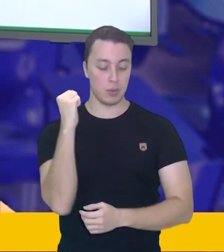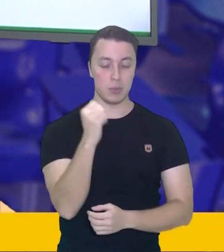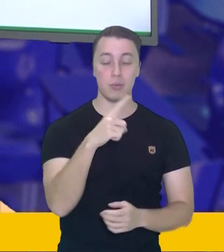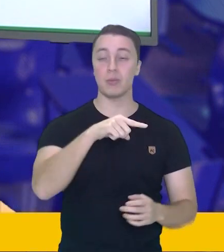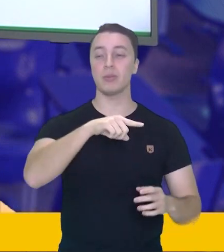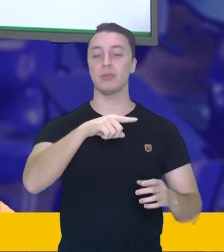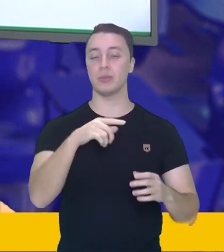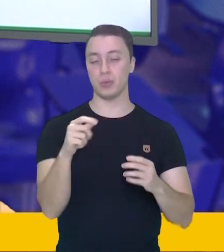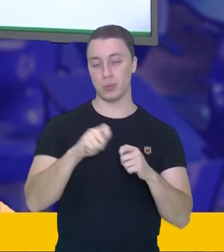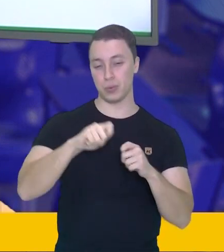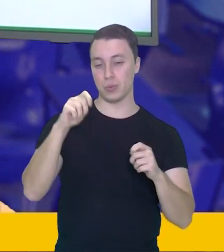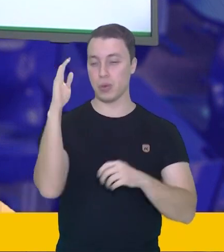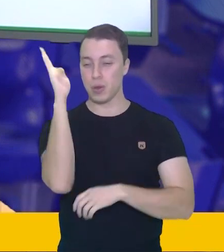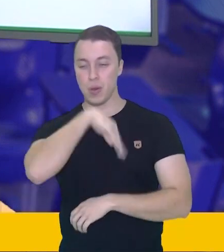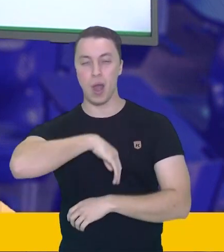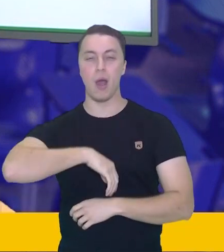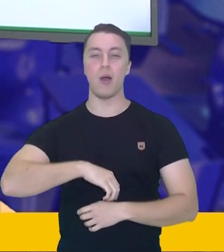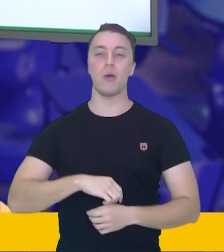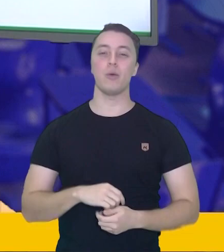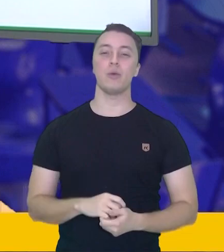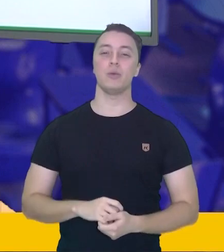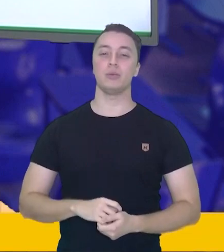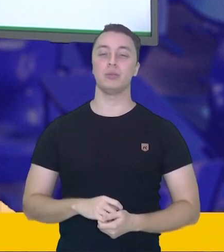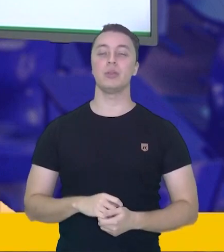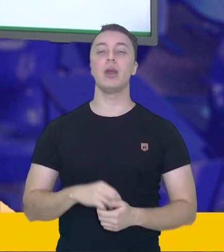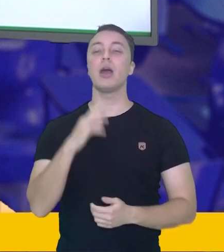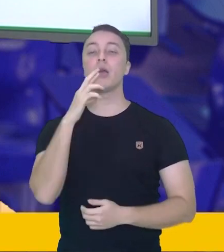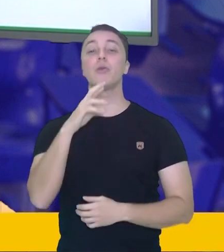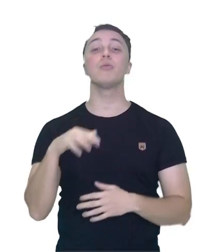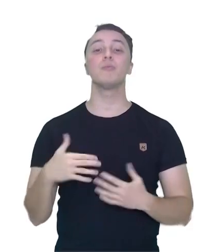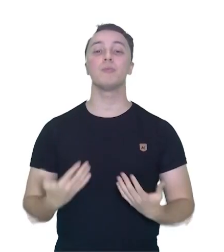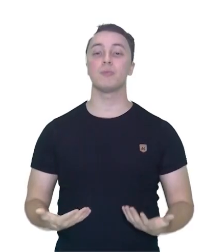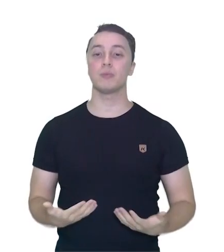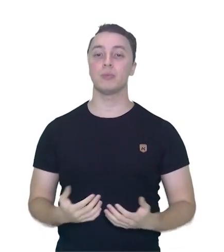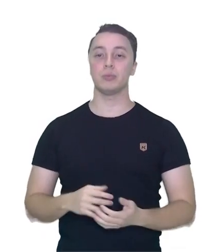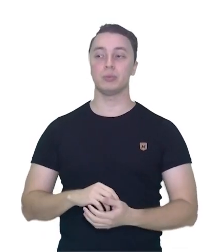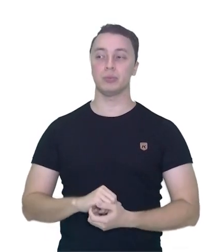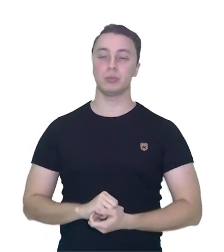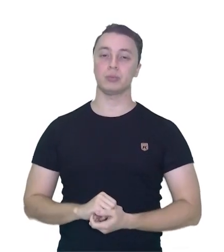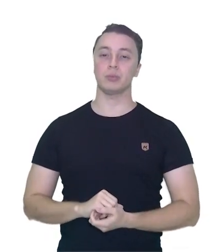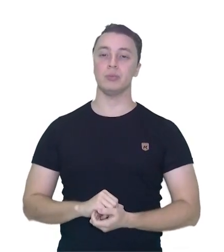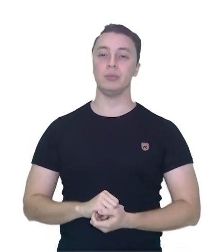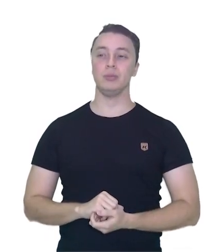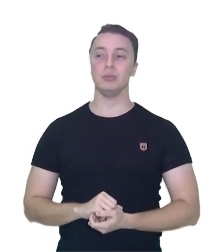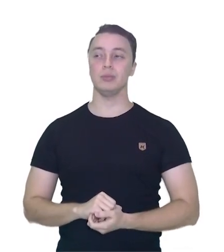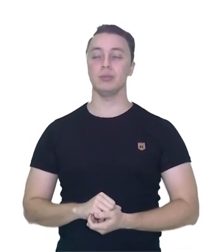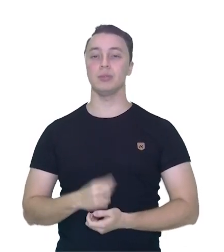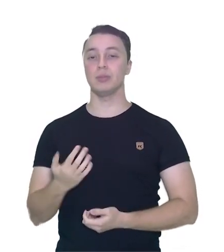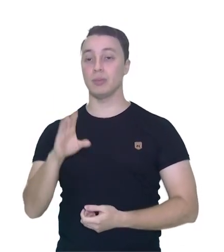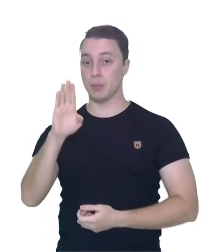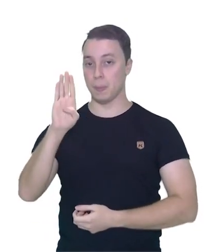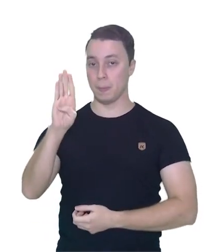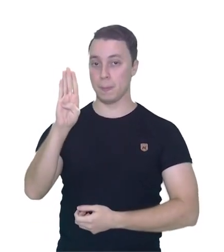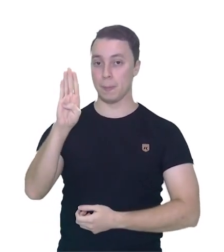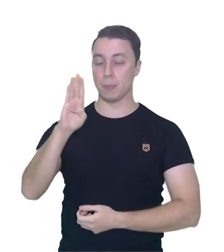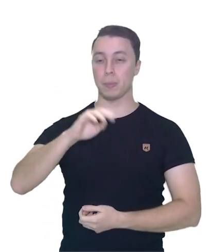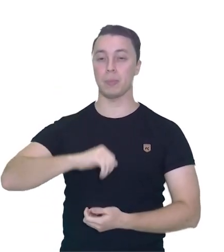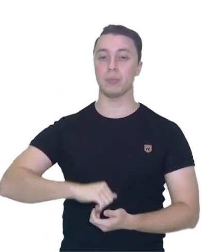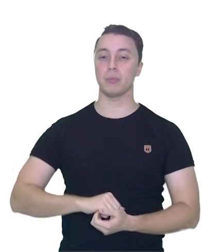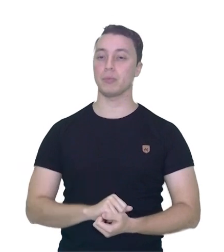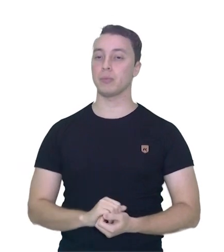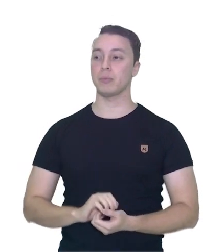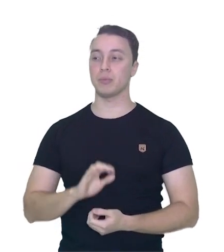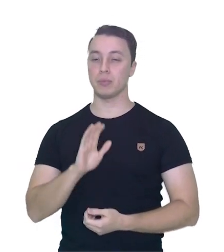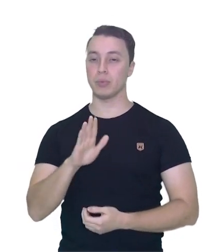com ferro será ferido? A resposta correta seria o ditado popular, que está na letra B, mais